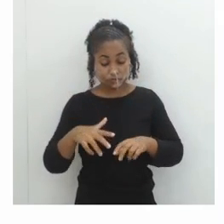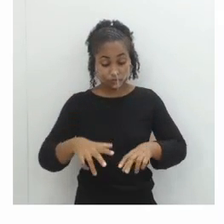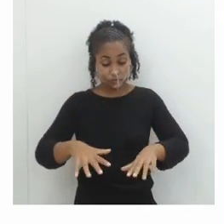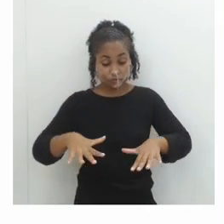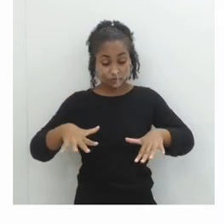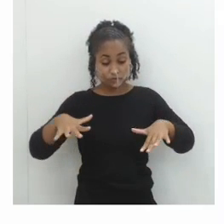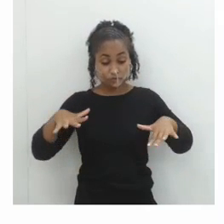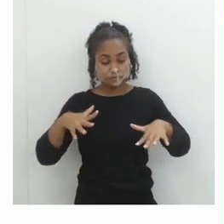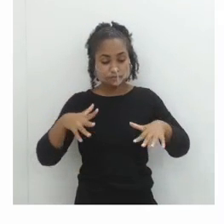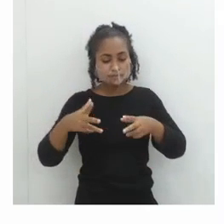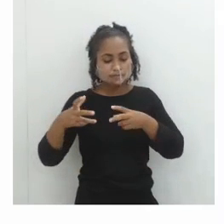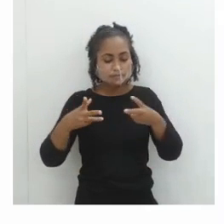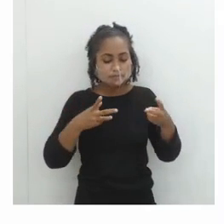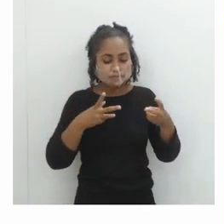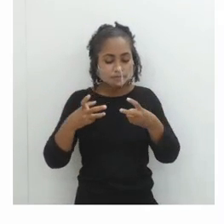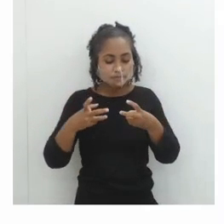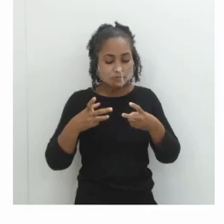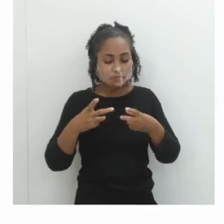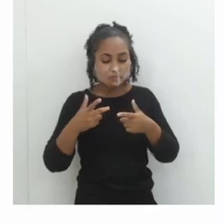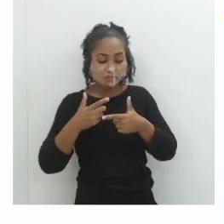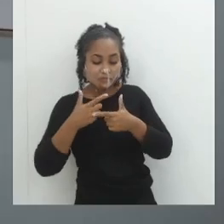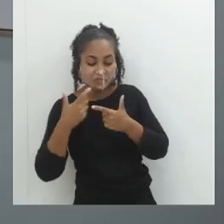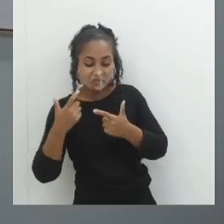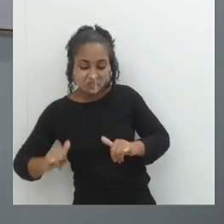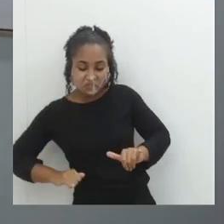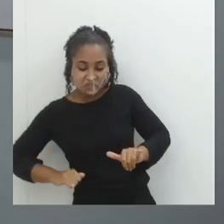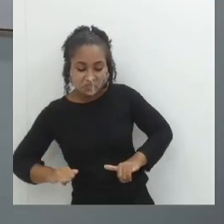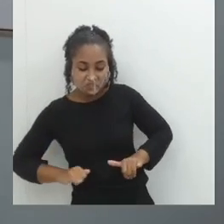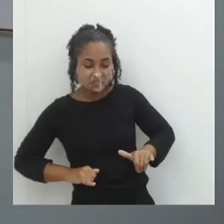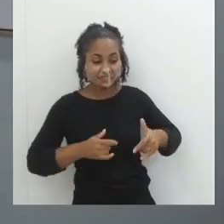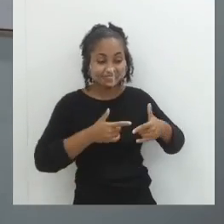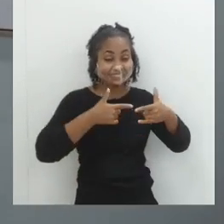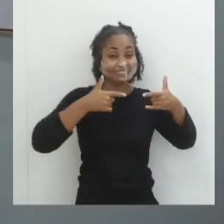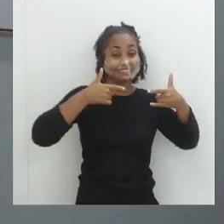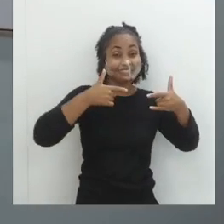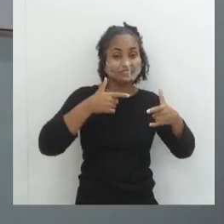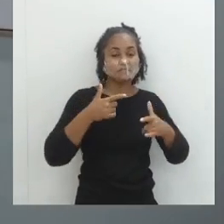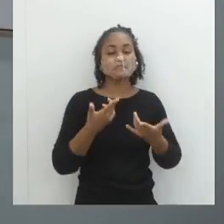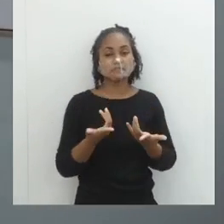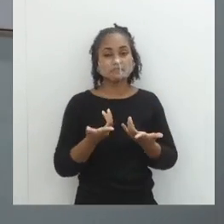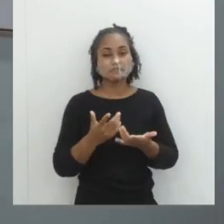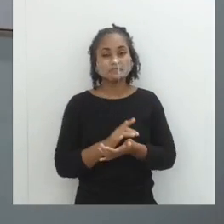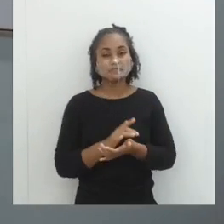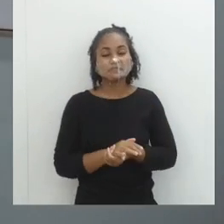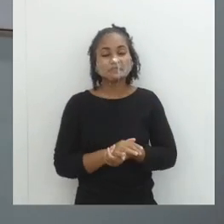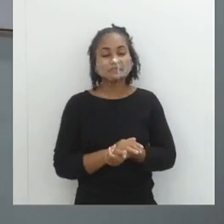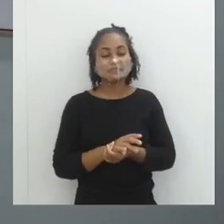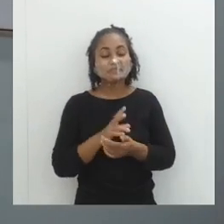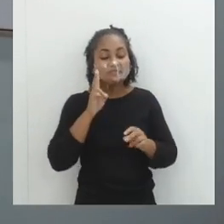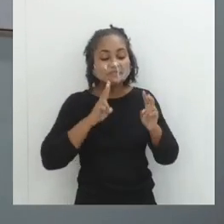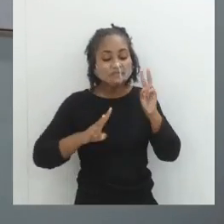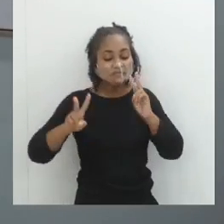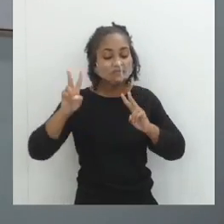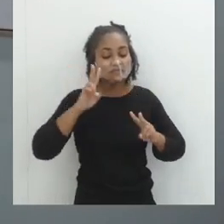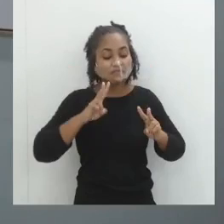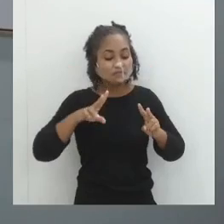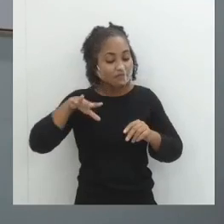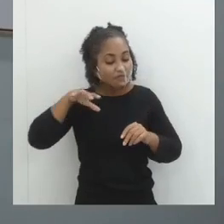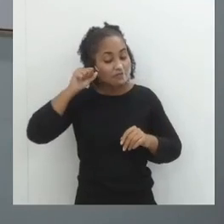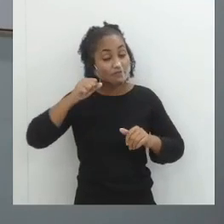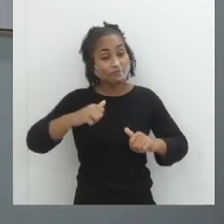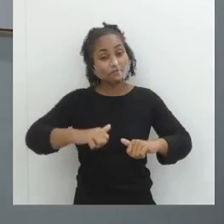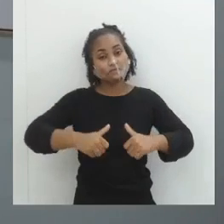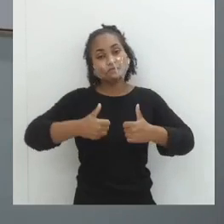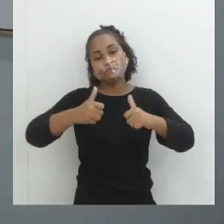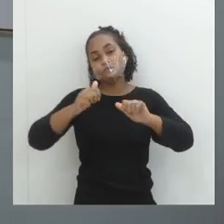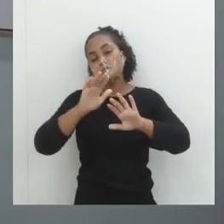eles tinham a visão do que era tragédia, do que era comédia, e tinham um sensor visual e uma audição